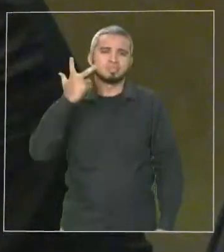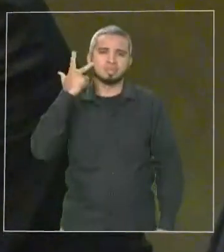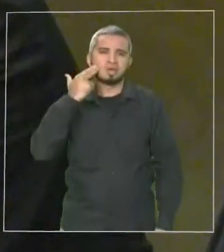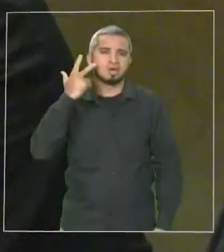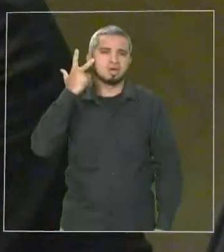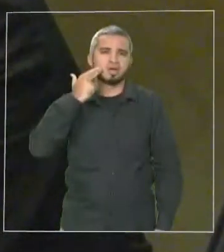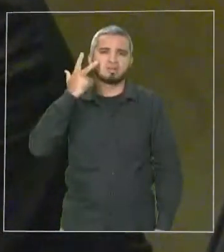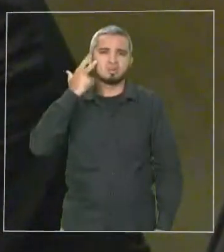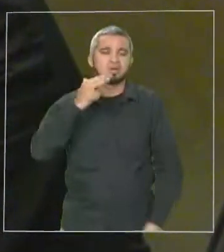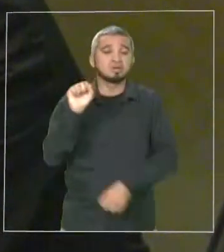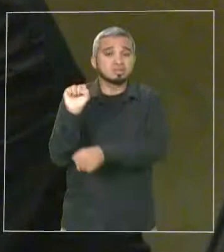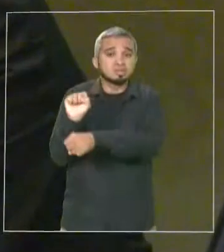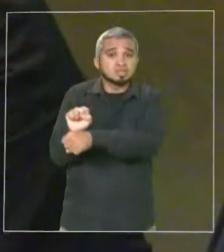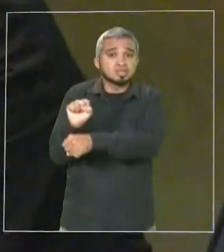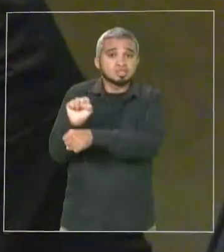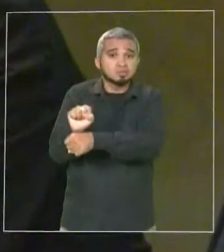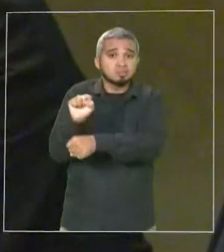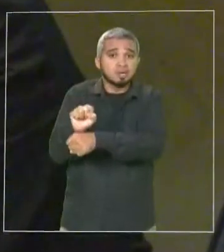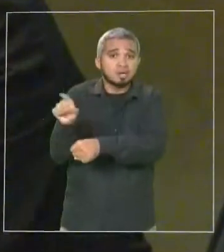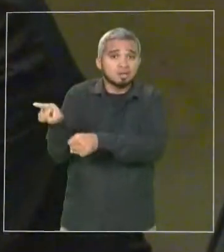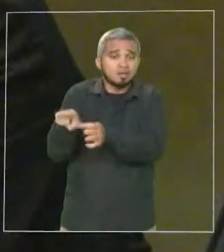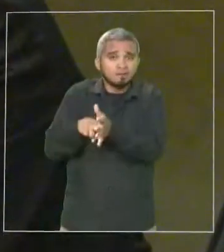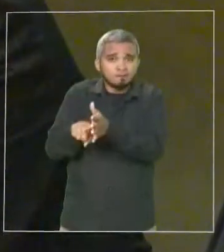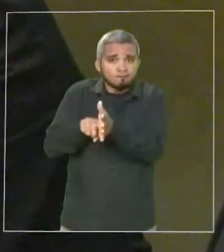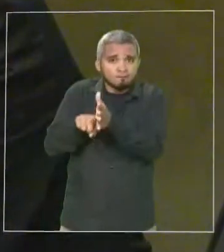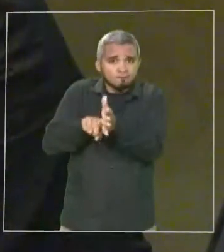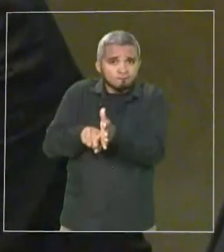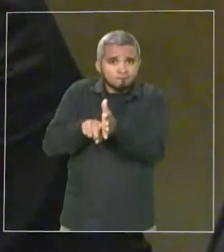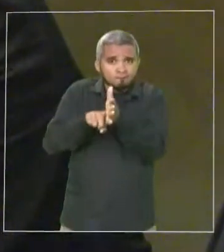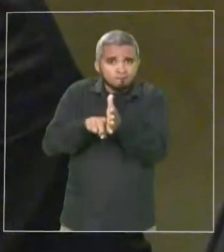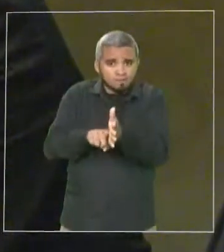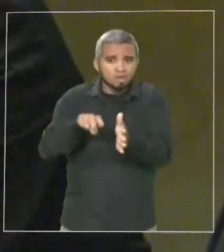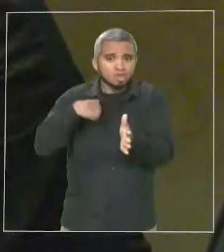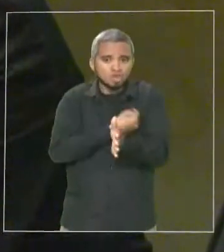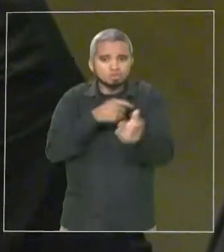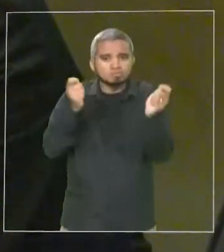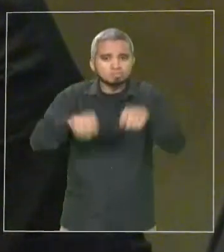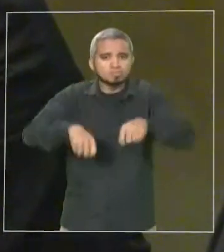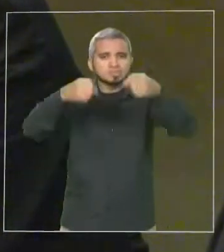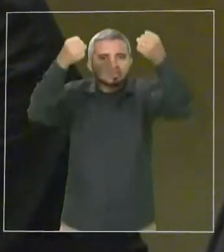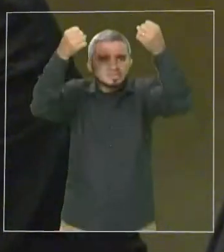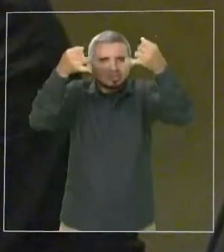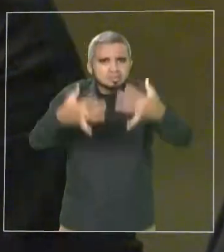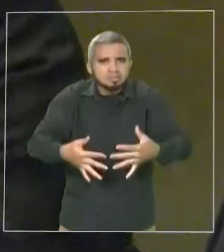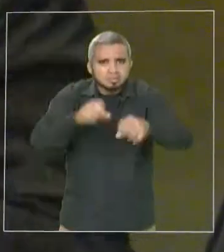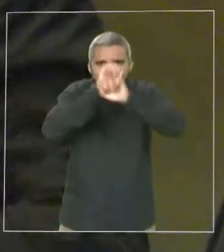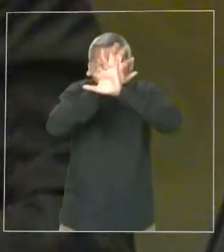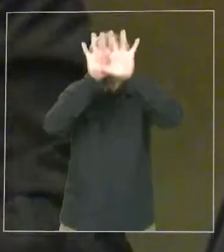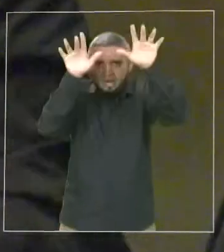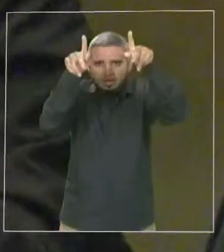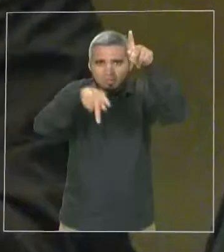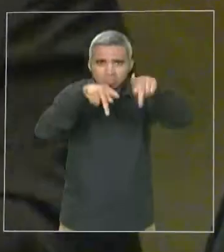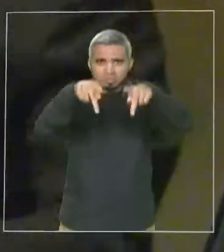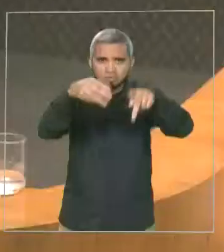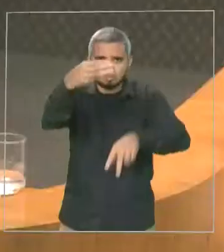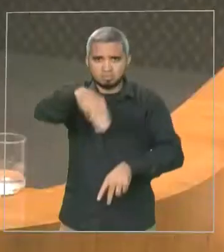as apurações, para que a gente possa esclarecer tudo ao povo do Maranhão. Obrigado,